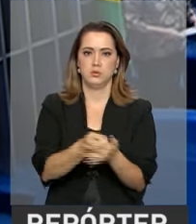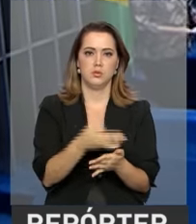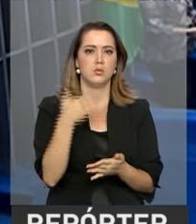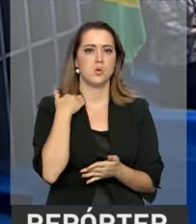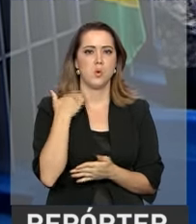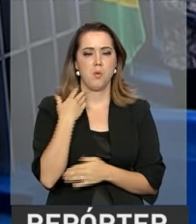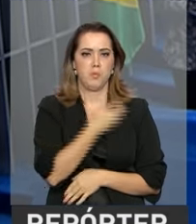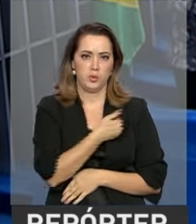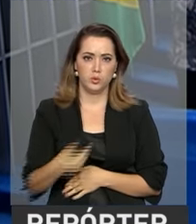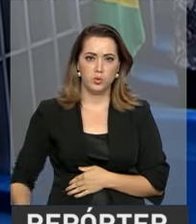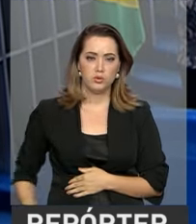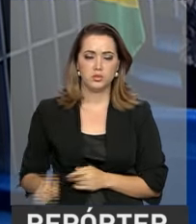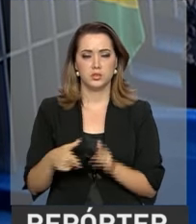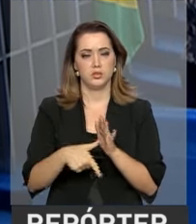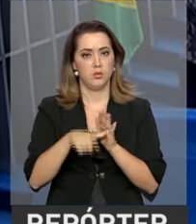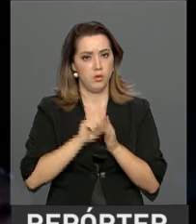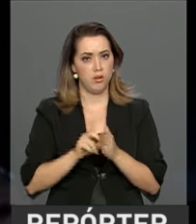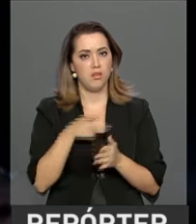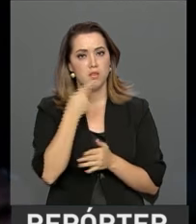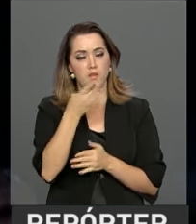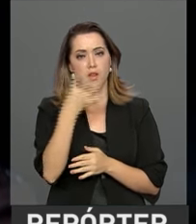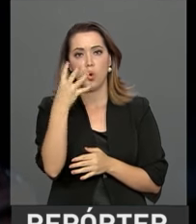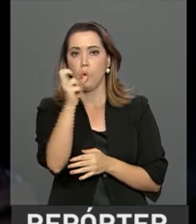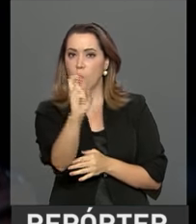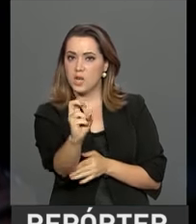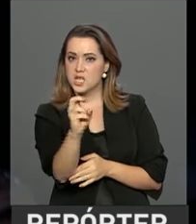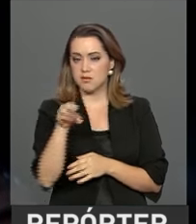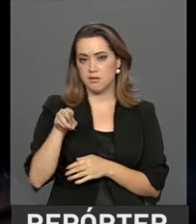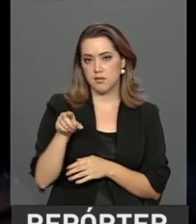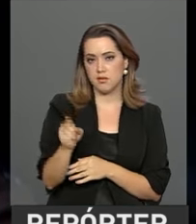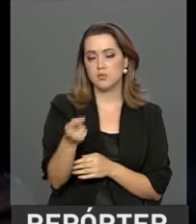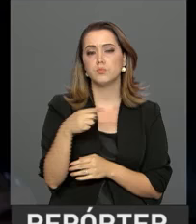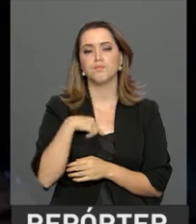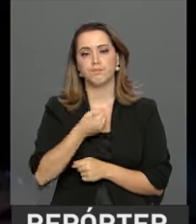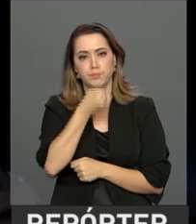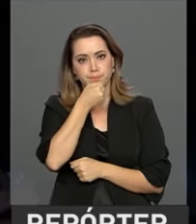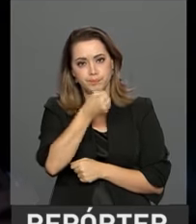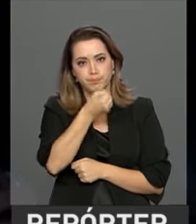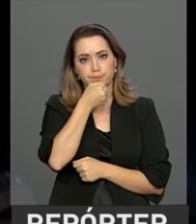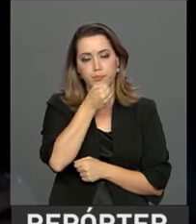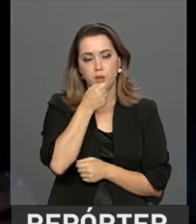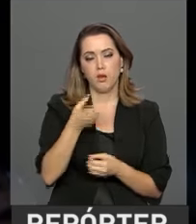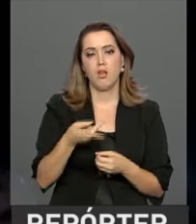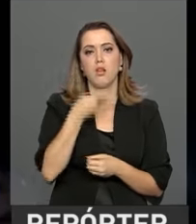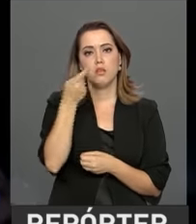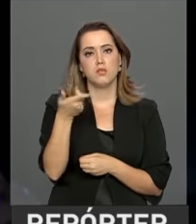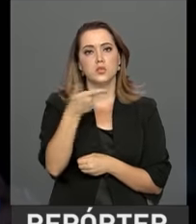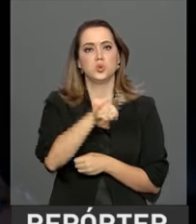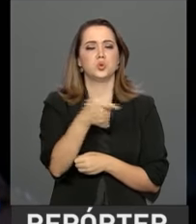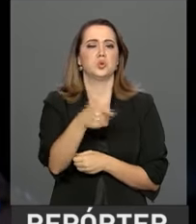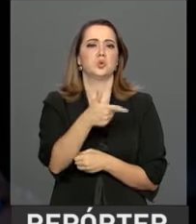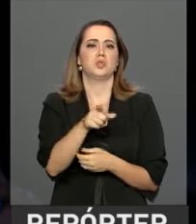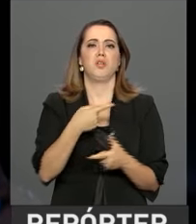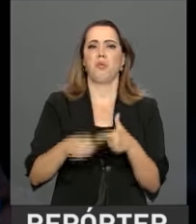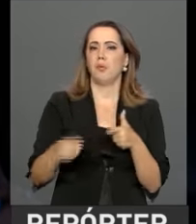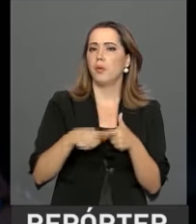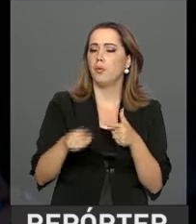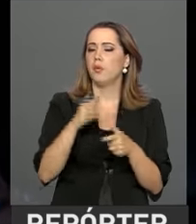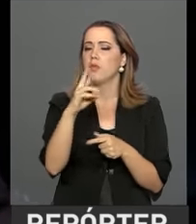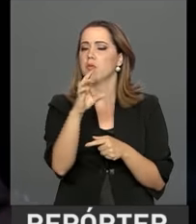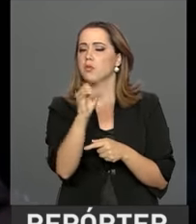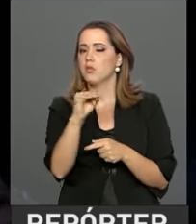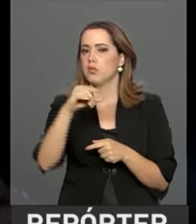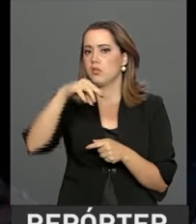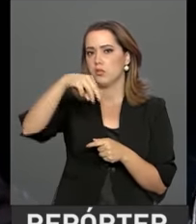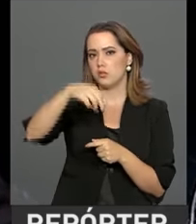questionada pelos senadores, Dilma falou por mais de 45 minutos na tribuna. Voltou a afirmar que não cometeu crime e que não